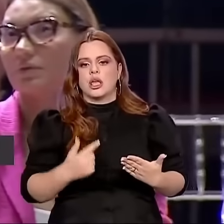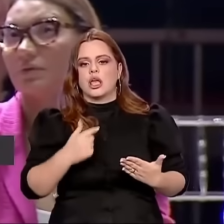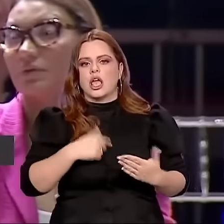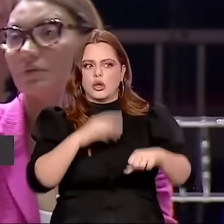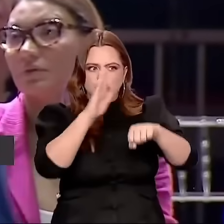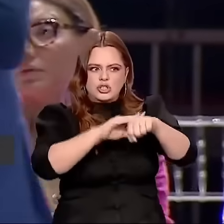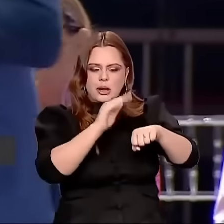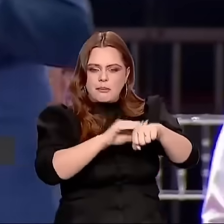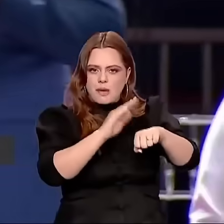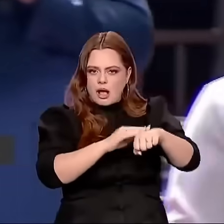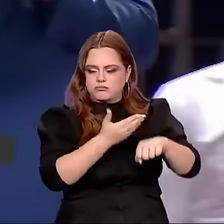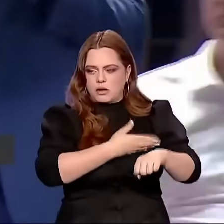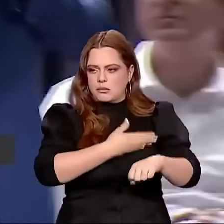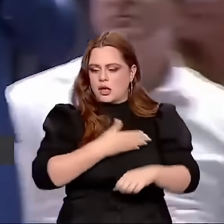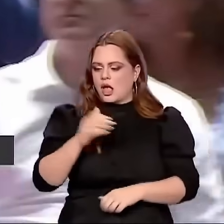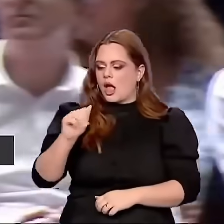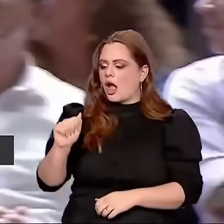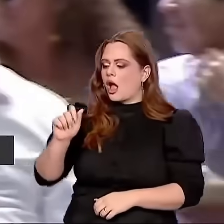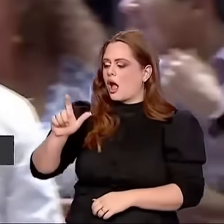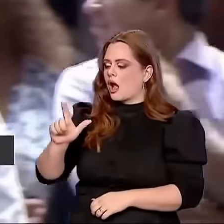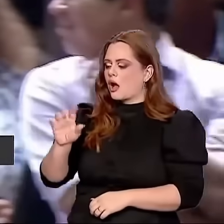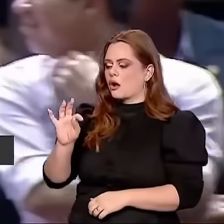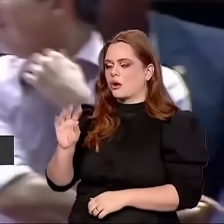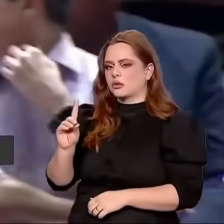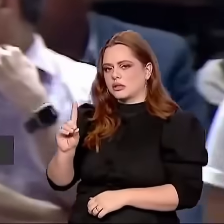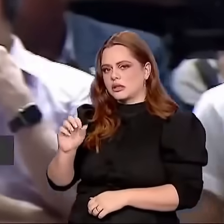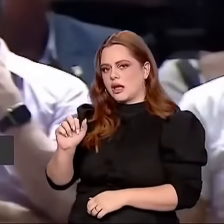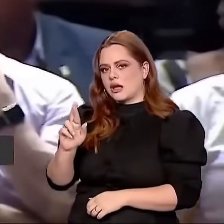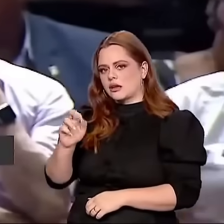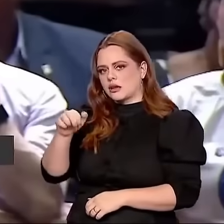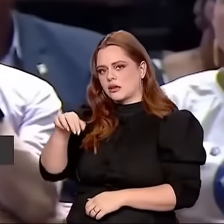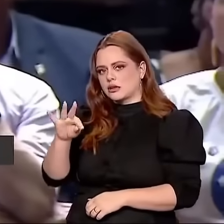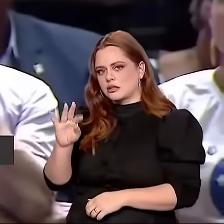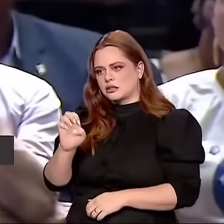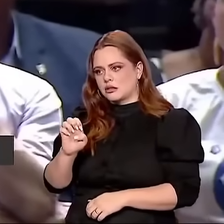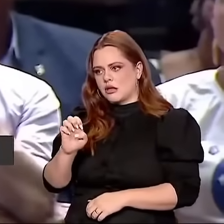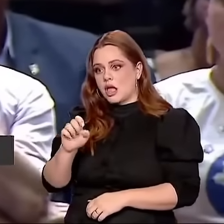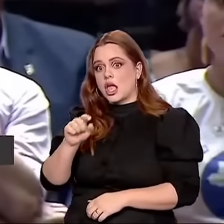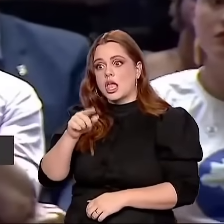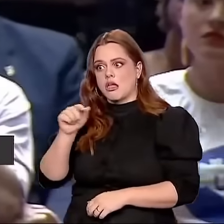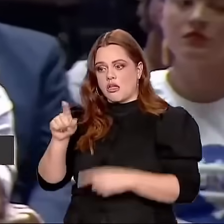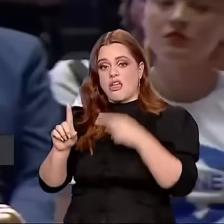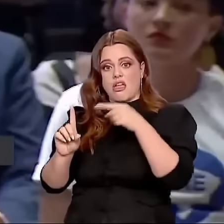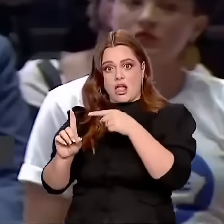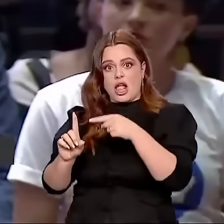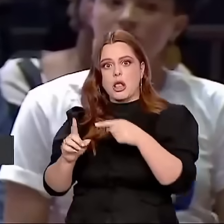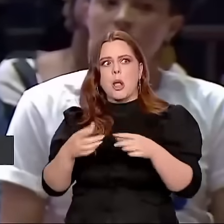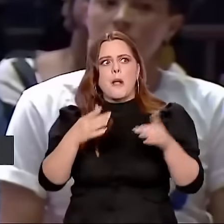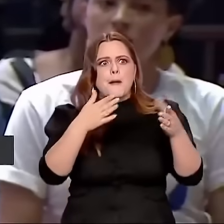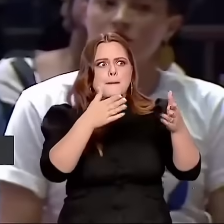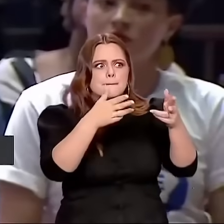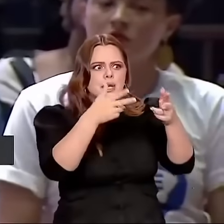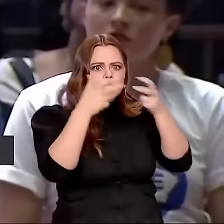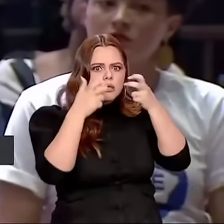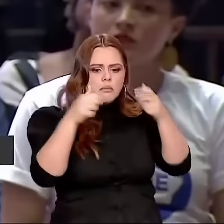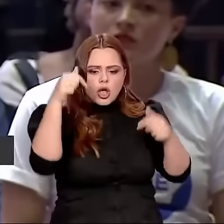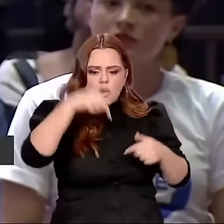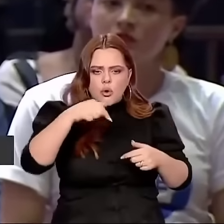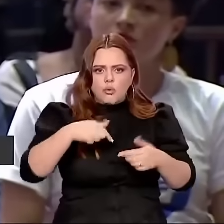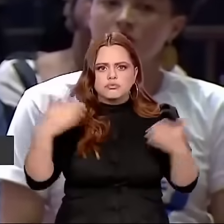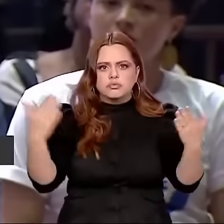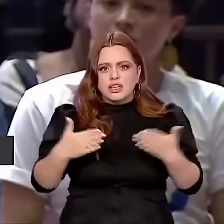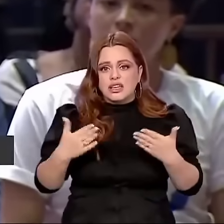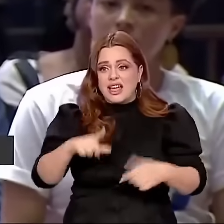companheiro Aldo Arantes, que foi presidente da UNE. E ele vai perceber que hoje aqui tem